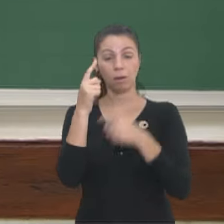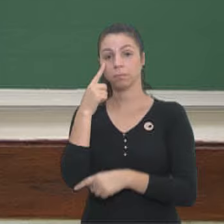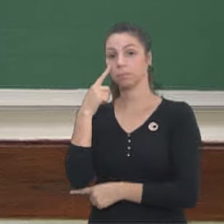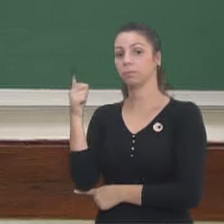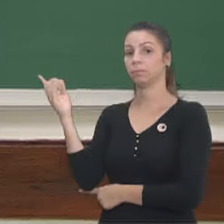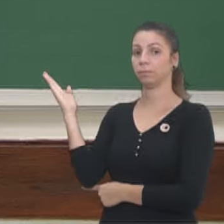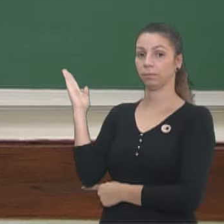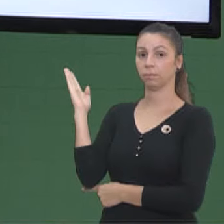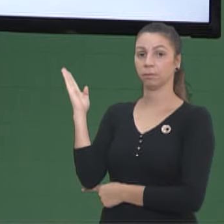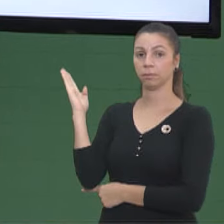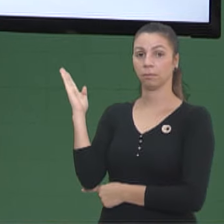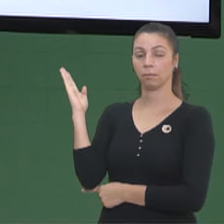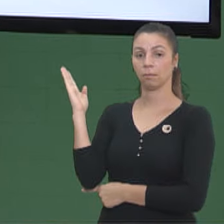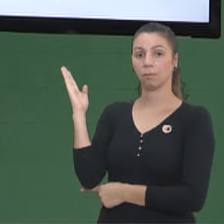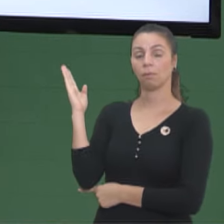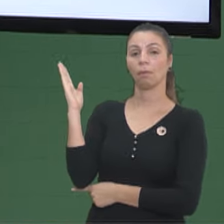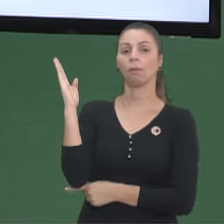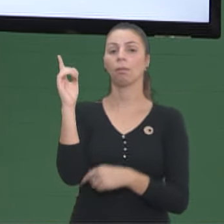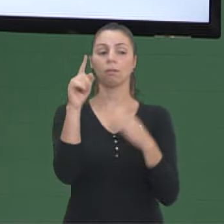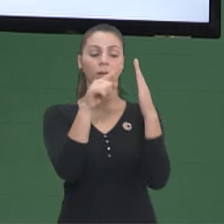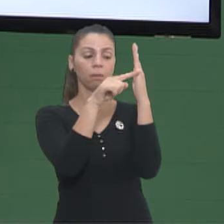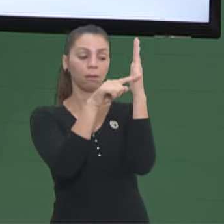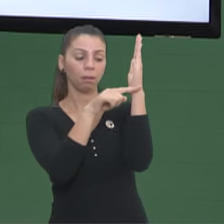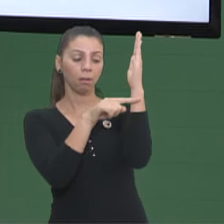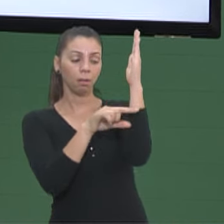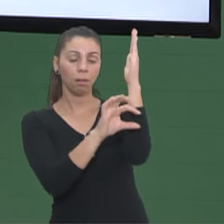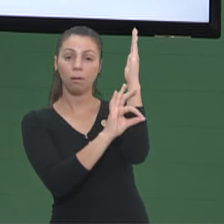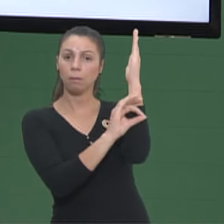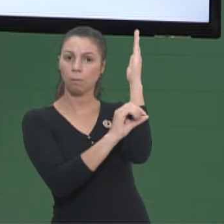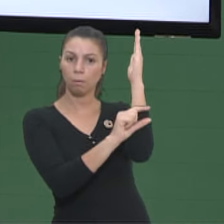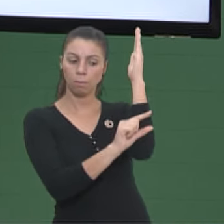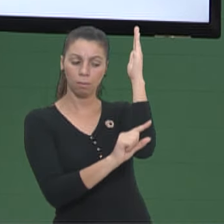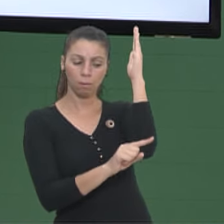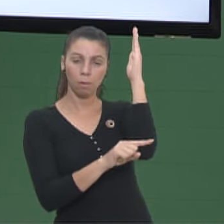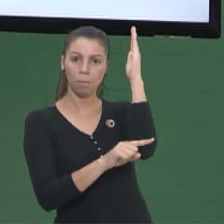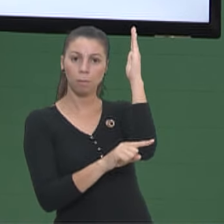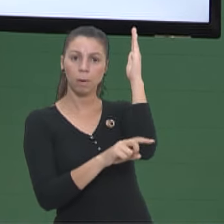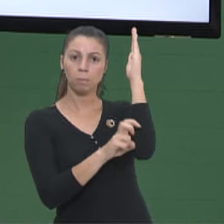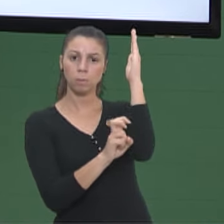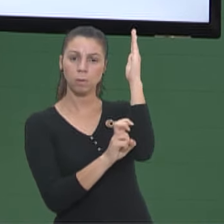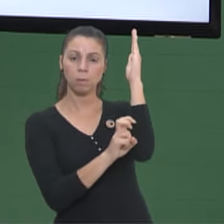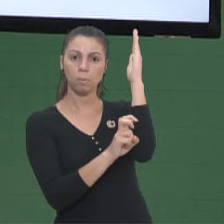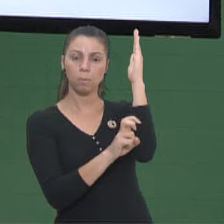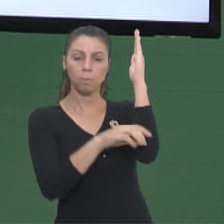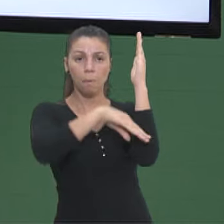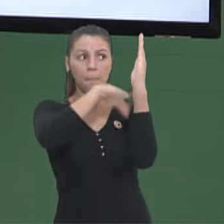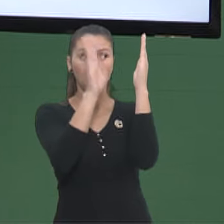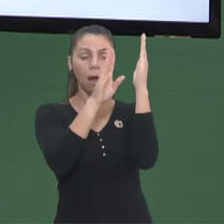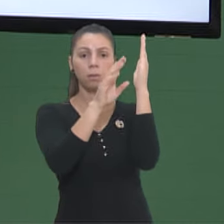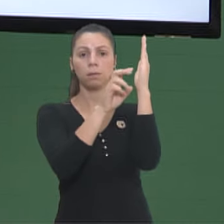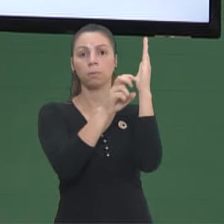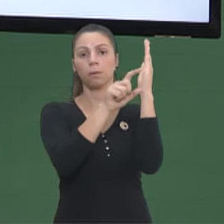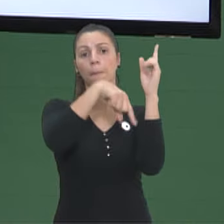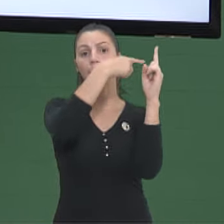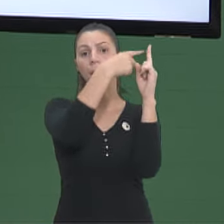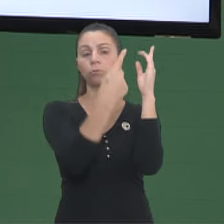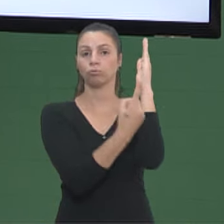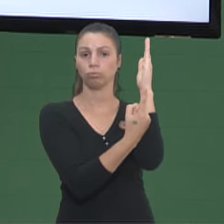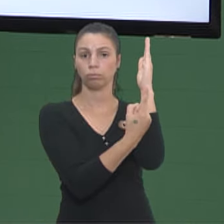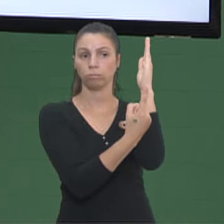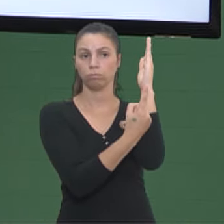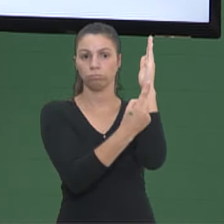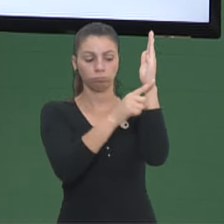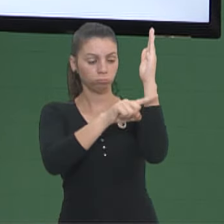A, mínima, menos 5, máxima, mais 1. E da cidade B? Mínima,